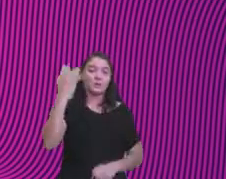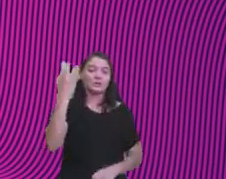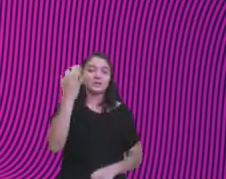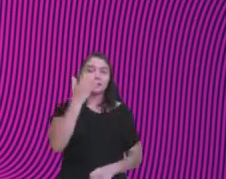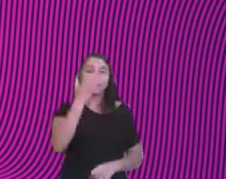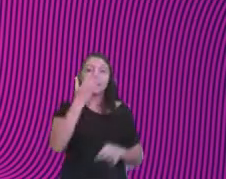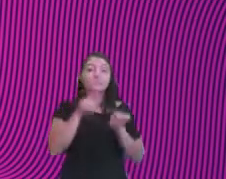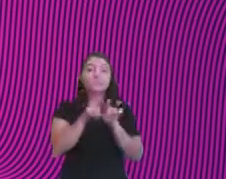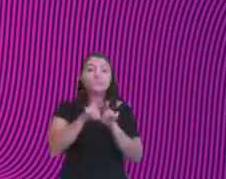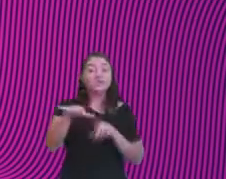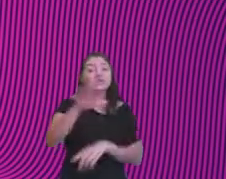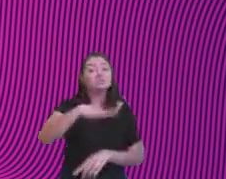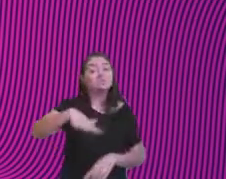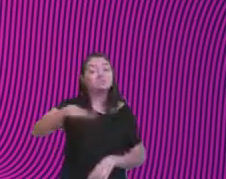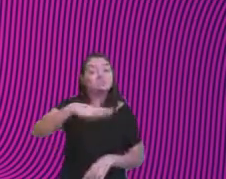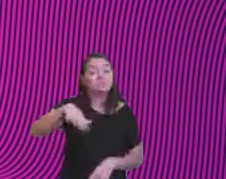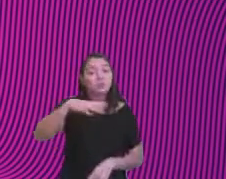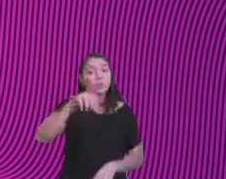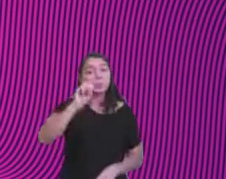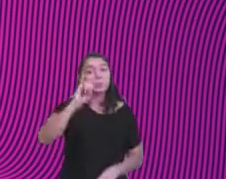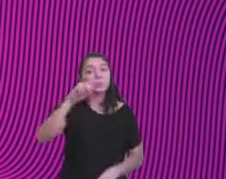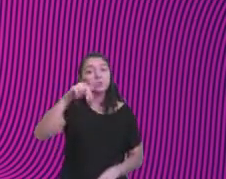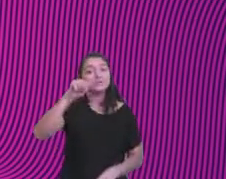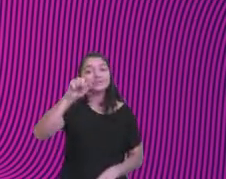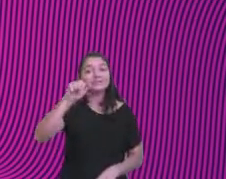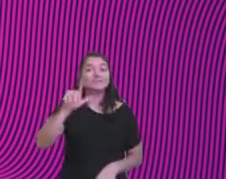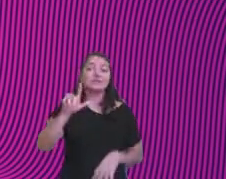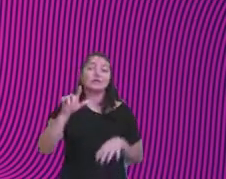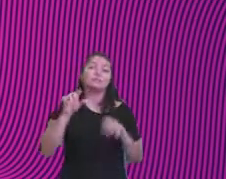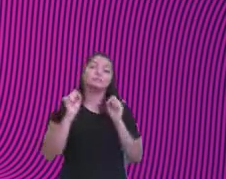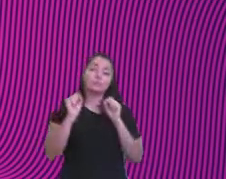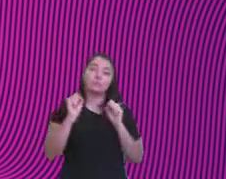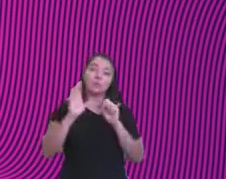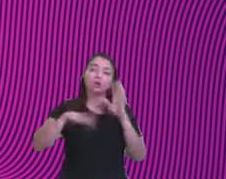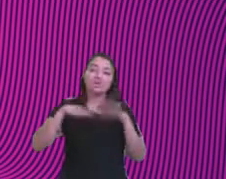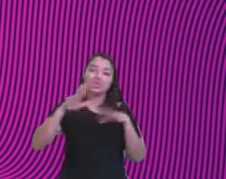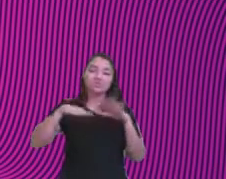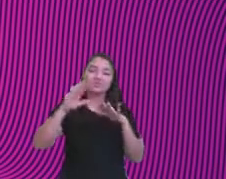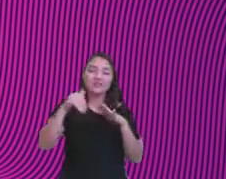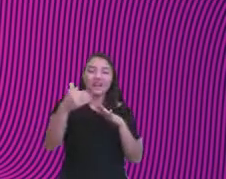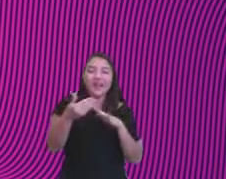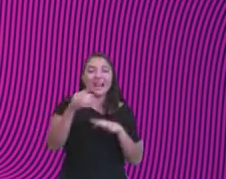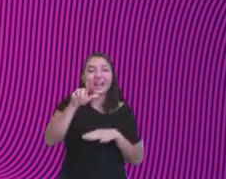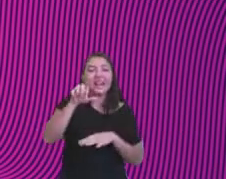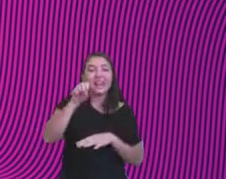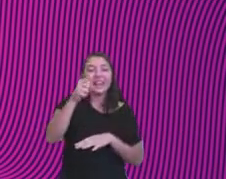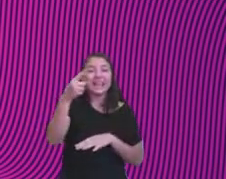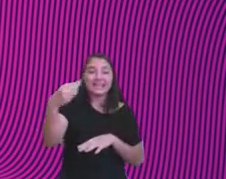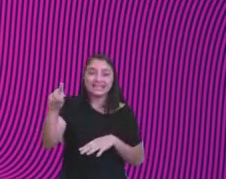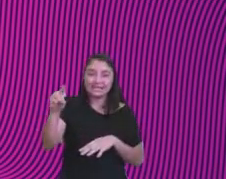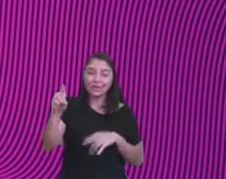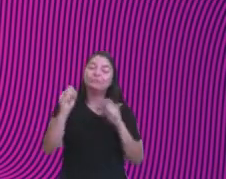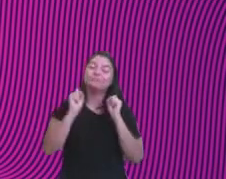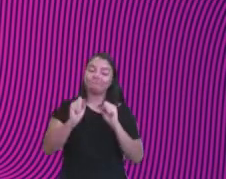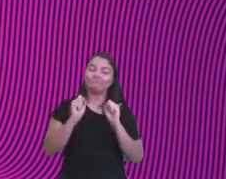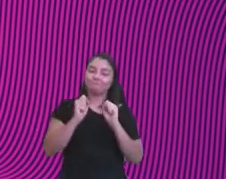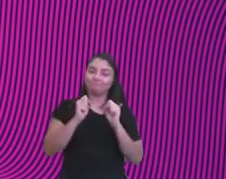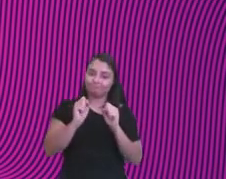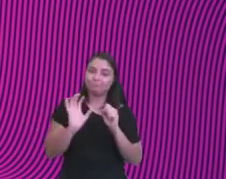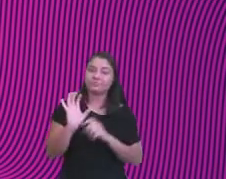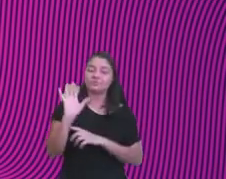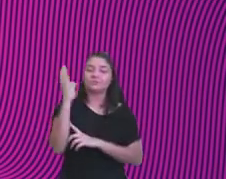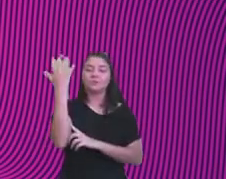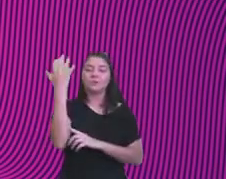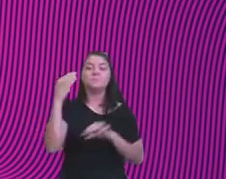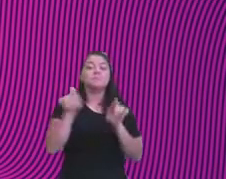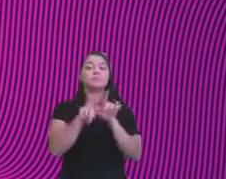intermediário, sugerindo para a gente, enfim, a presença inequívoca ali de lesão residual. Então, a gente tem todo um espectro de